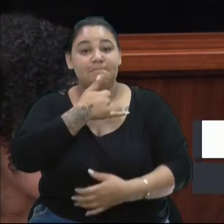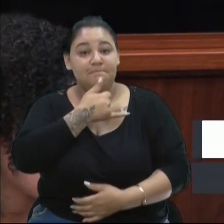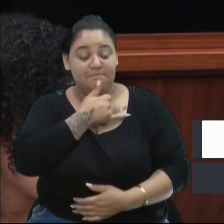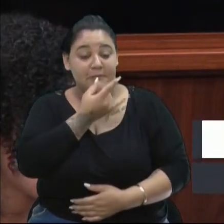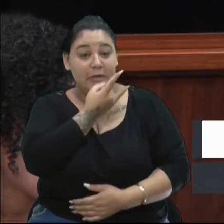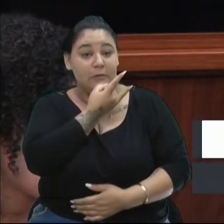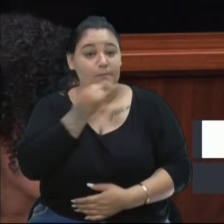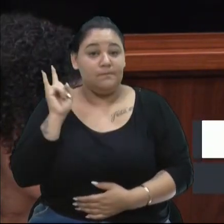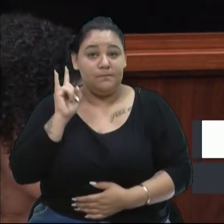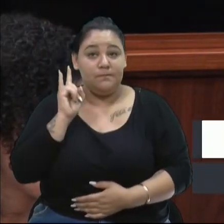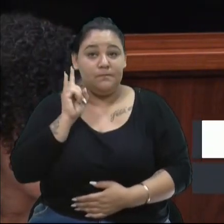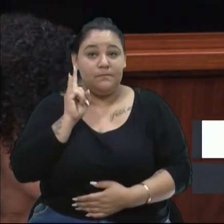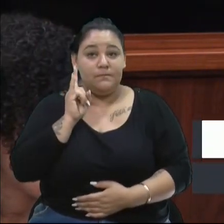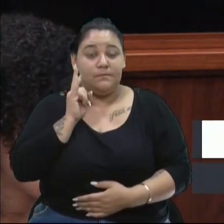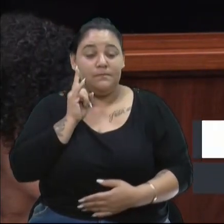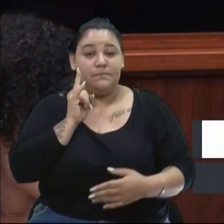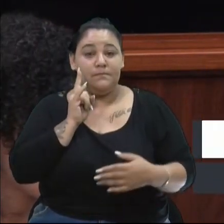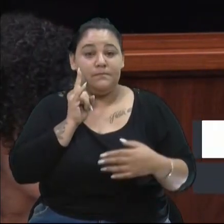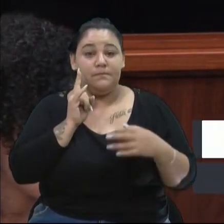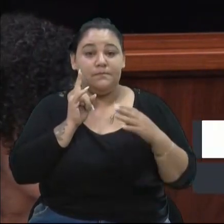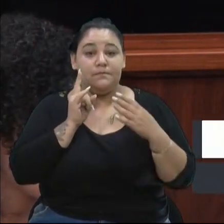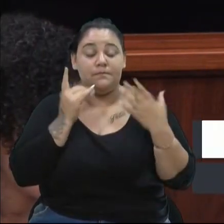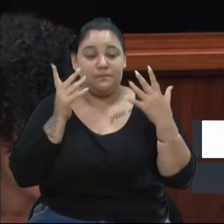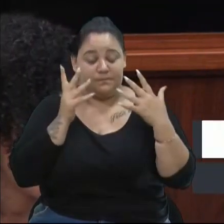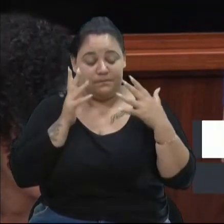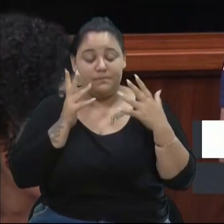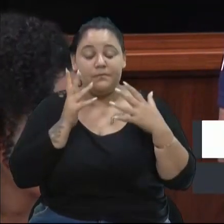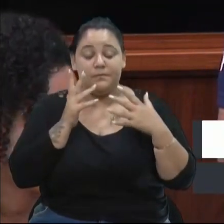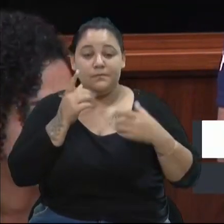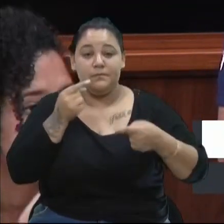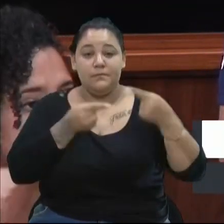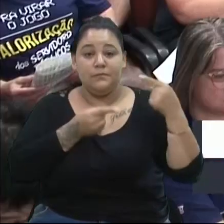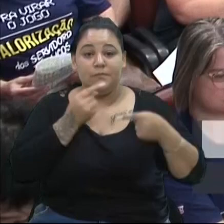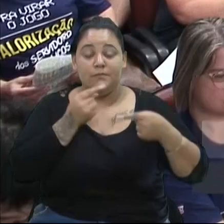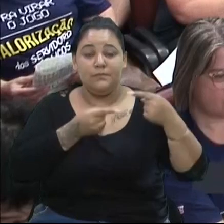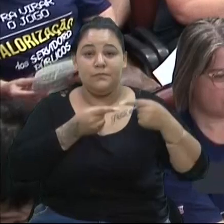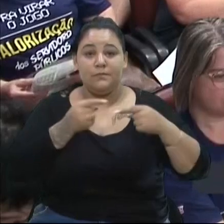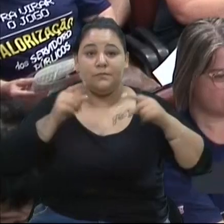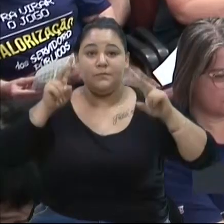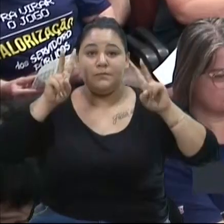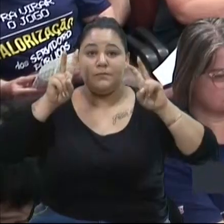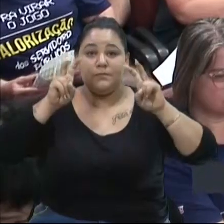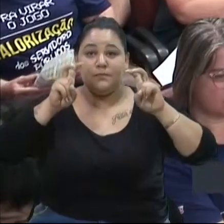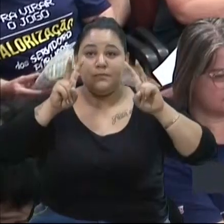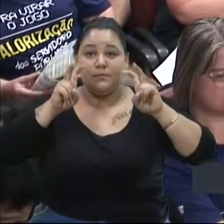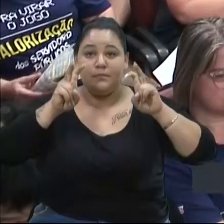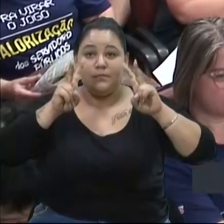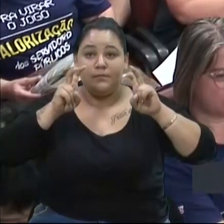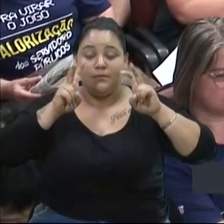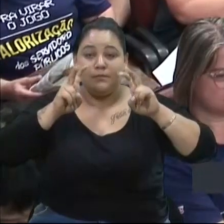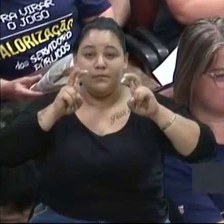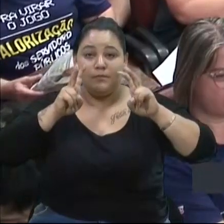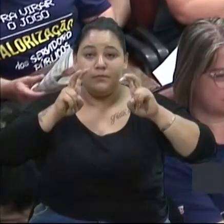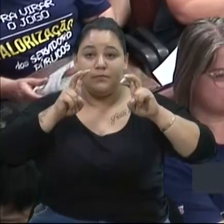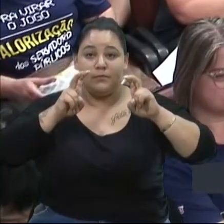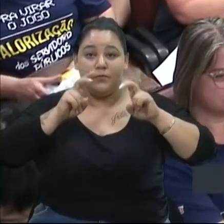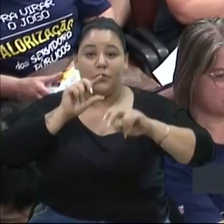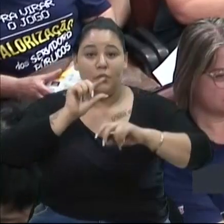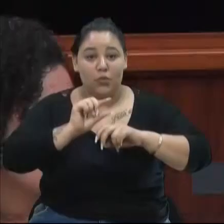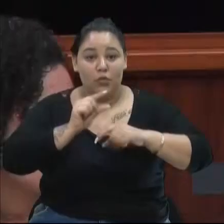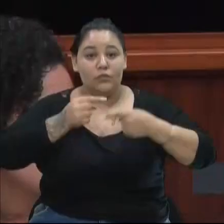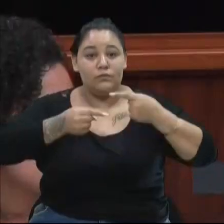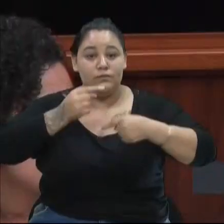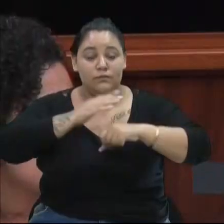últimas sessões, ele é um tema que tem sido pouco